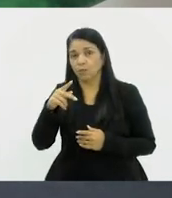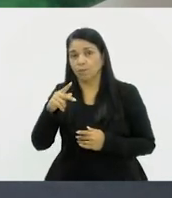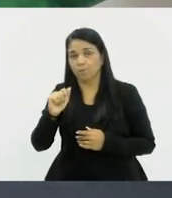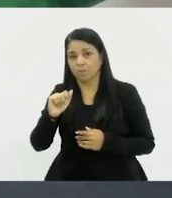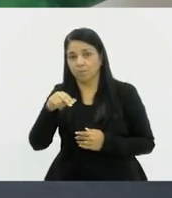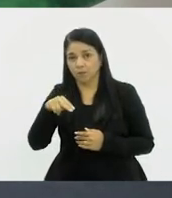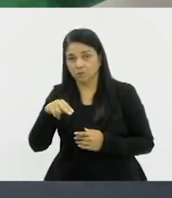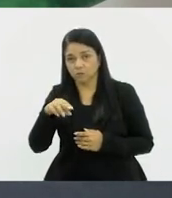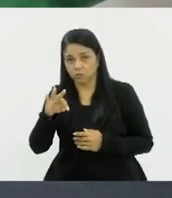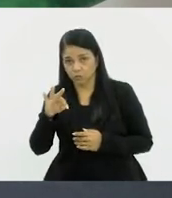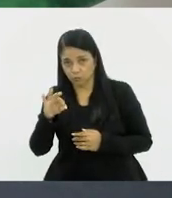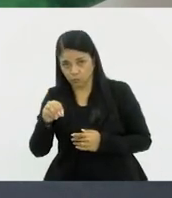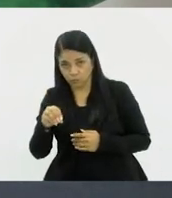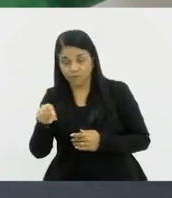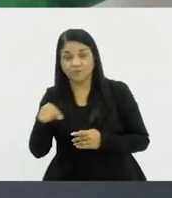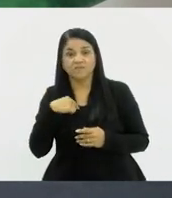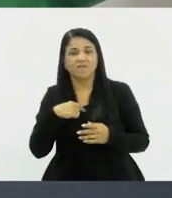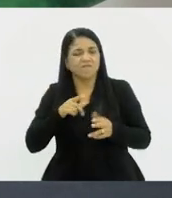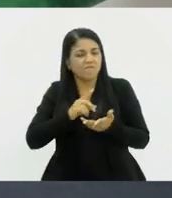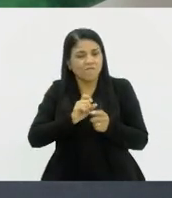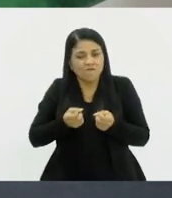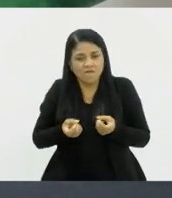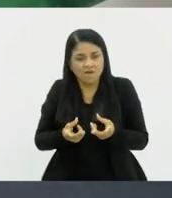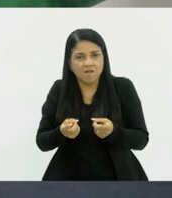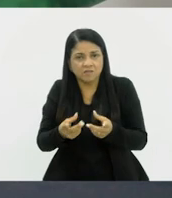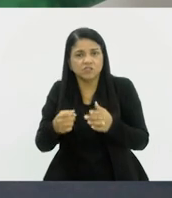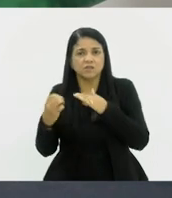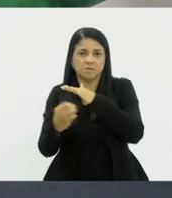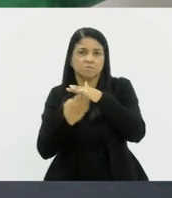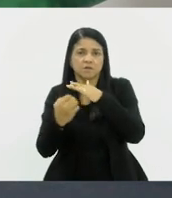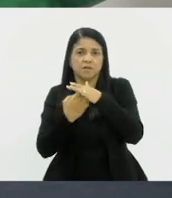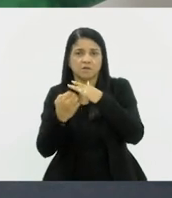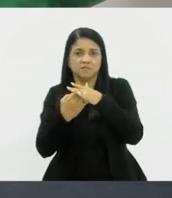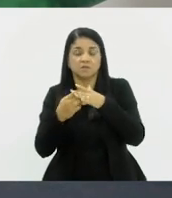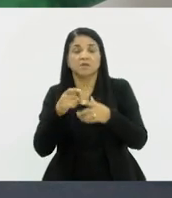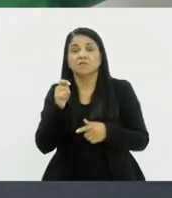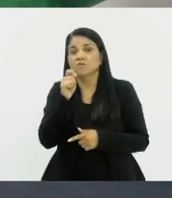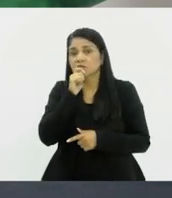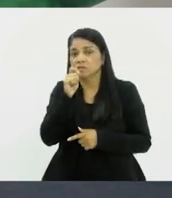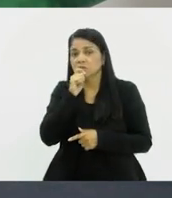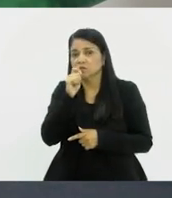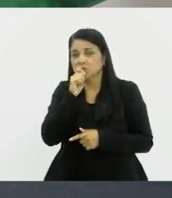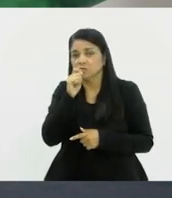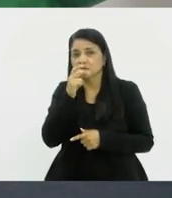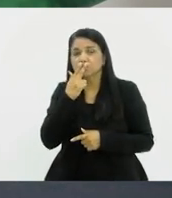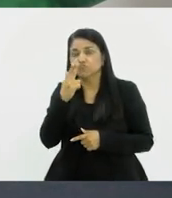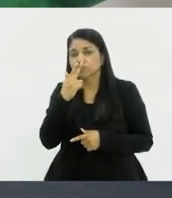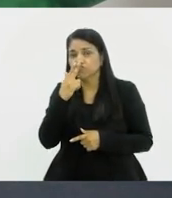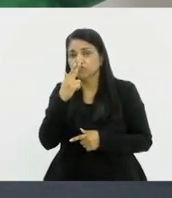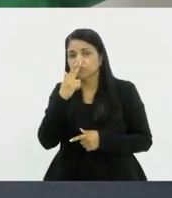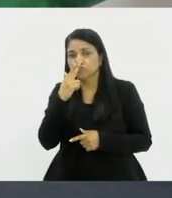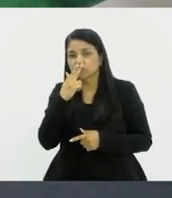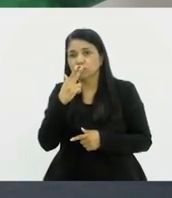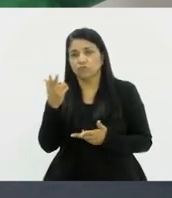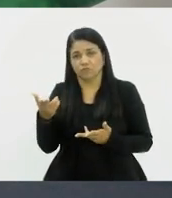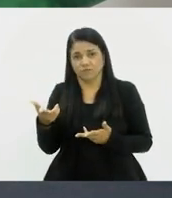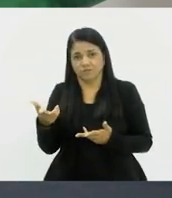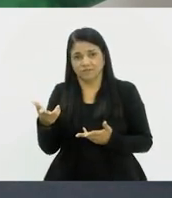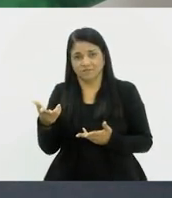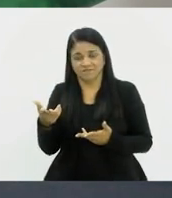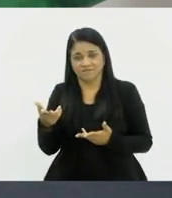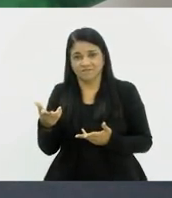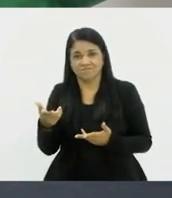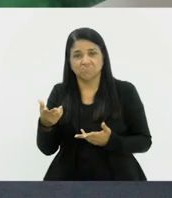e empresas vendiam cigarros índios então ou seja não havia né repressão para quem ganhava dinheiro com